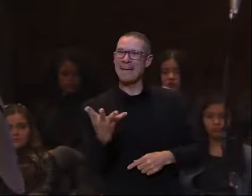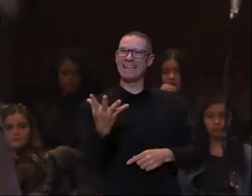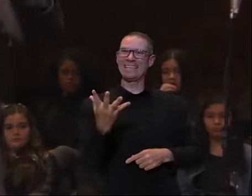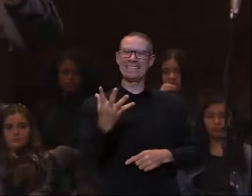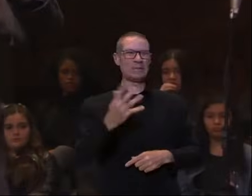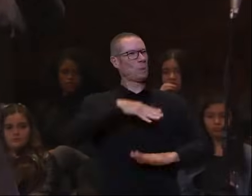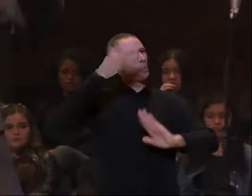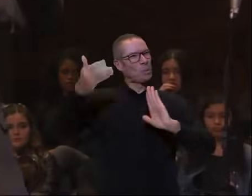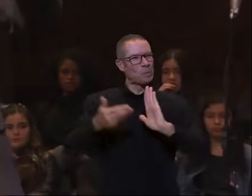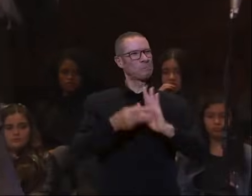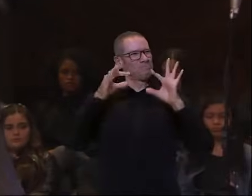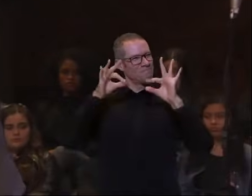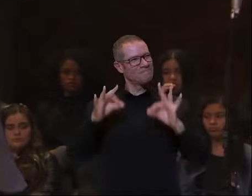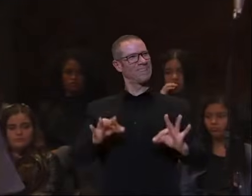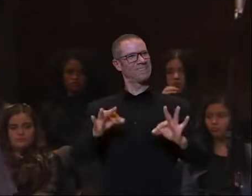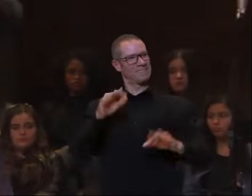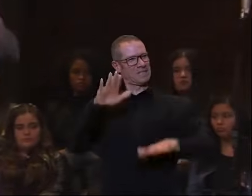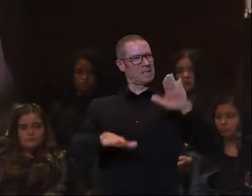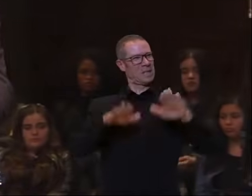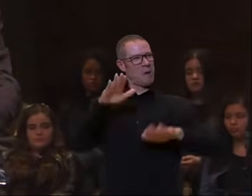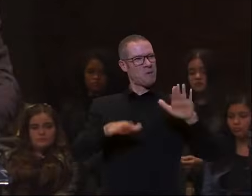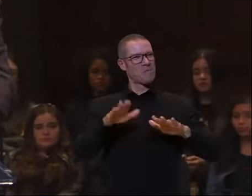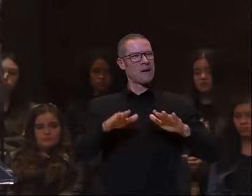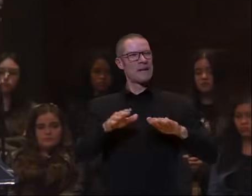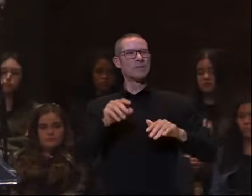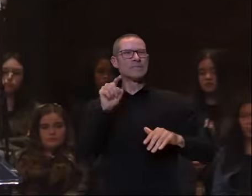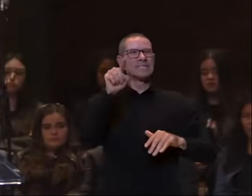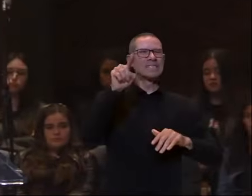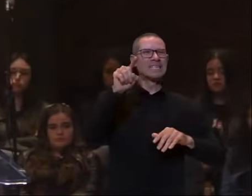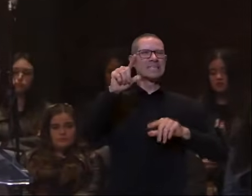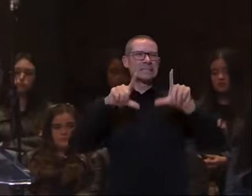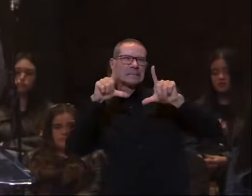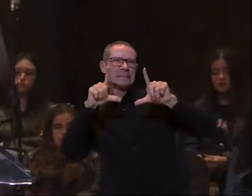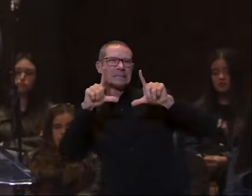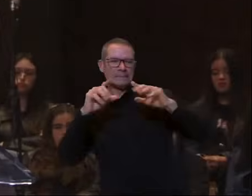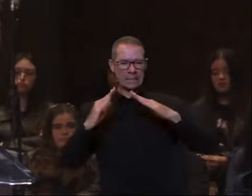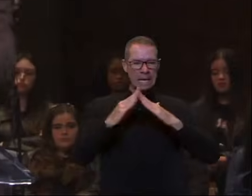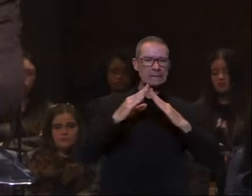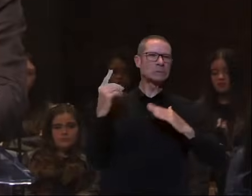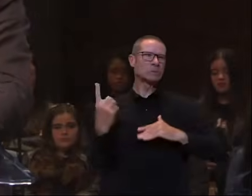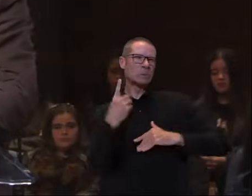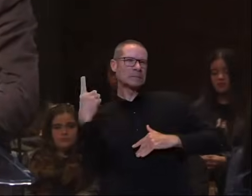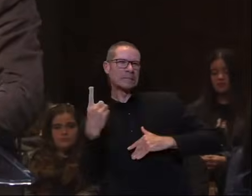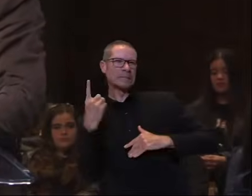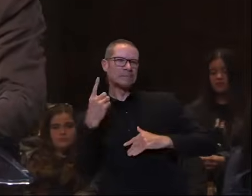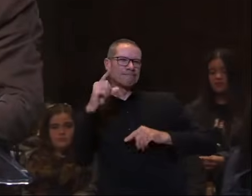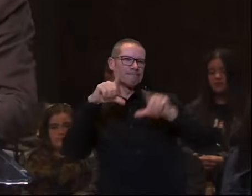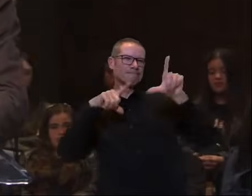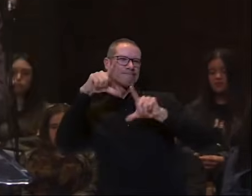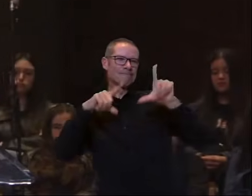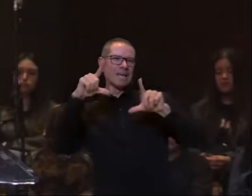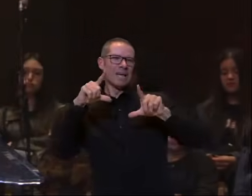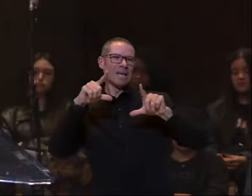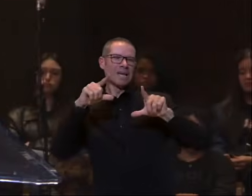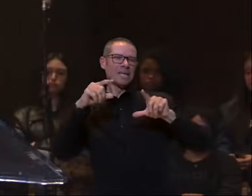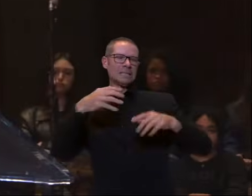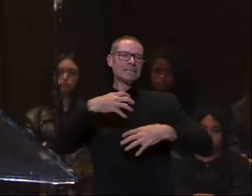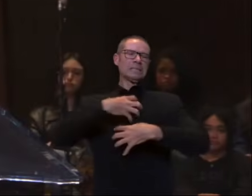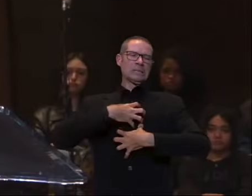Está tudo bem. Talvez você esteja me ouvindo aí em casa sozinha, na televisão, e está se